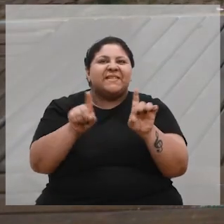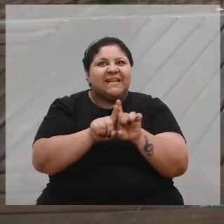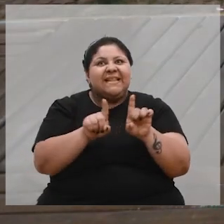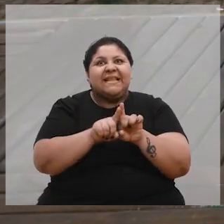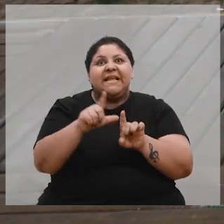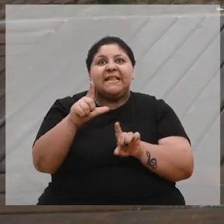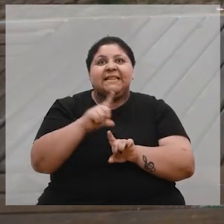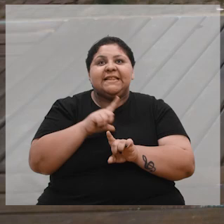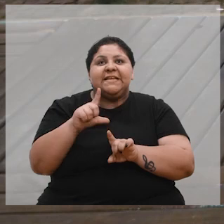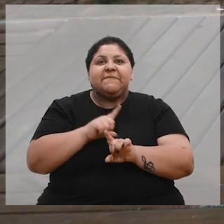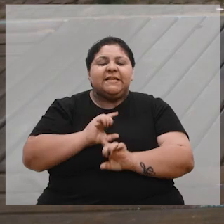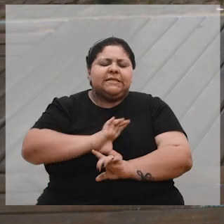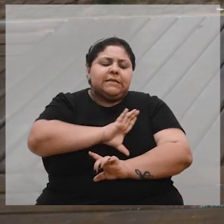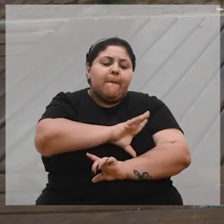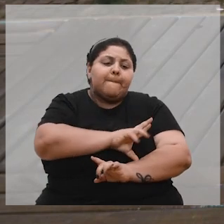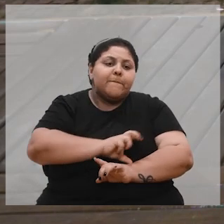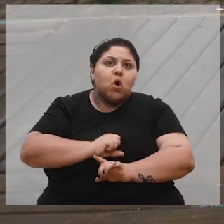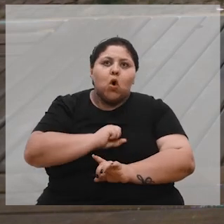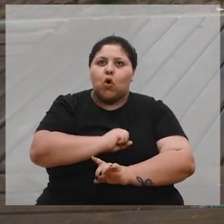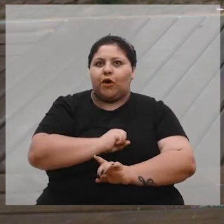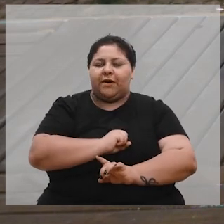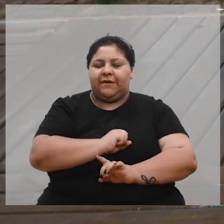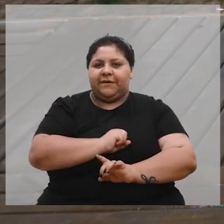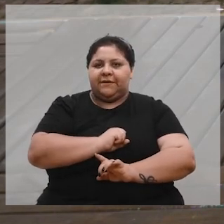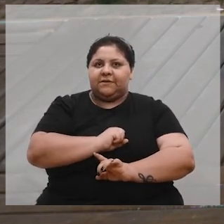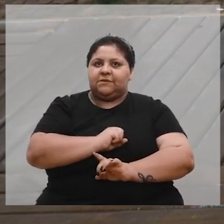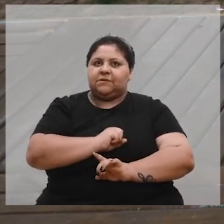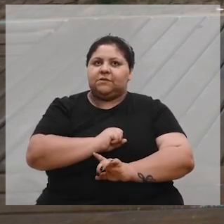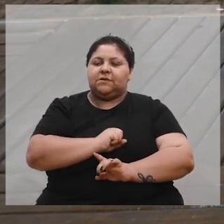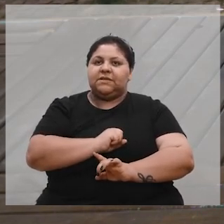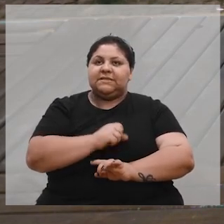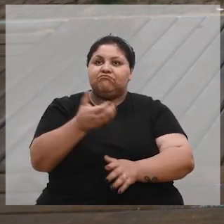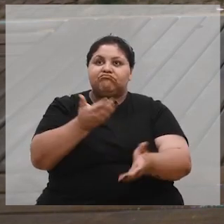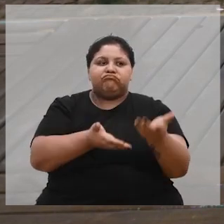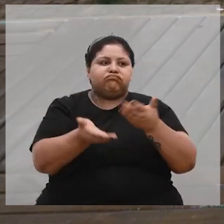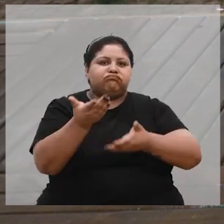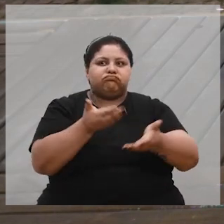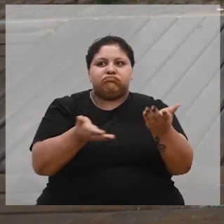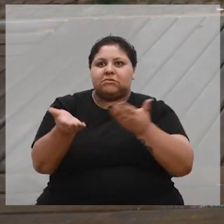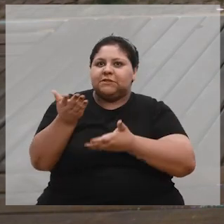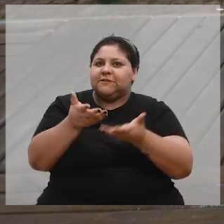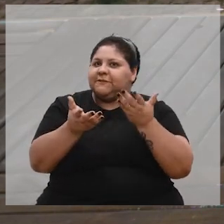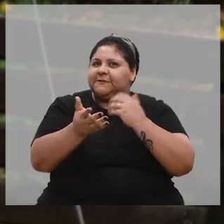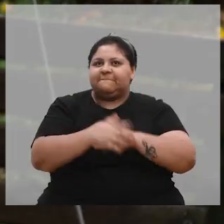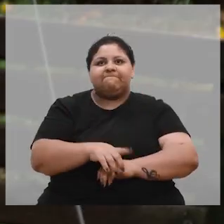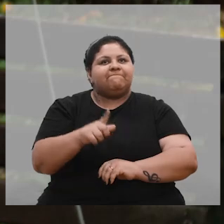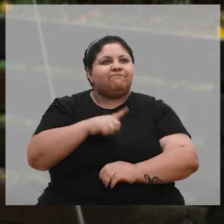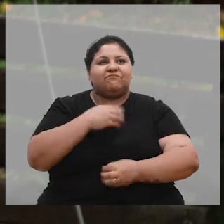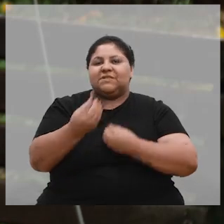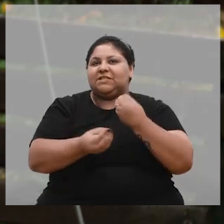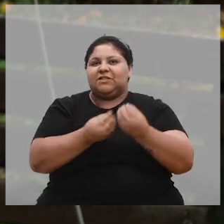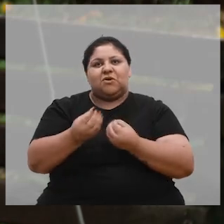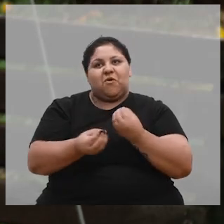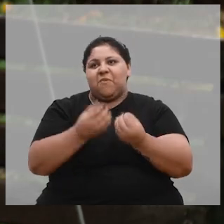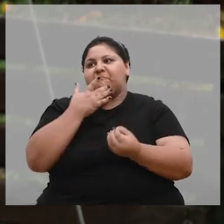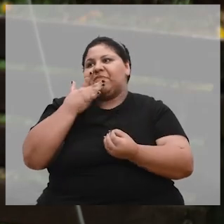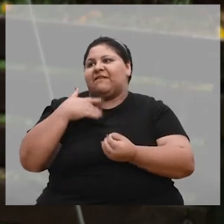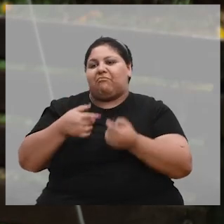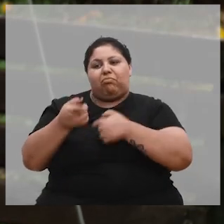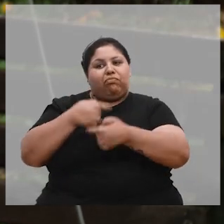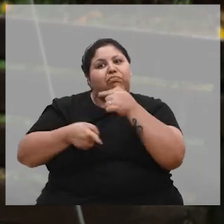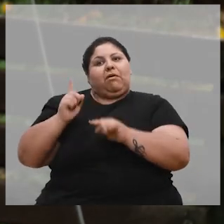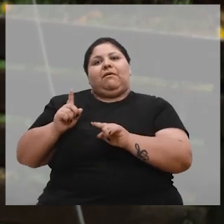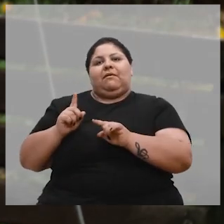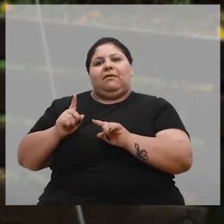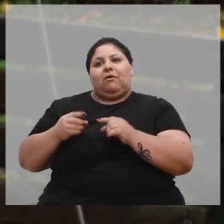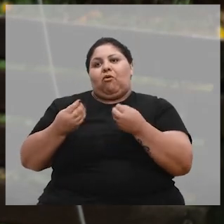E ele também tem essa amorosidade, esse dinamismo. É impossível que uma criança não